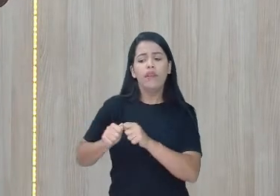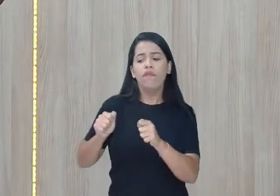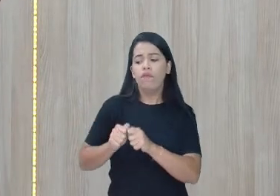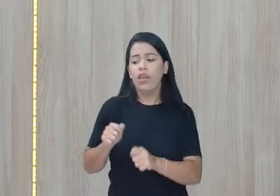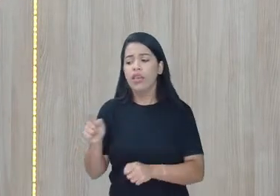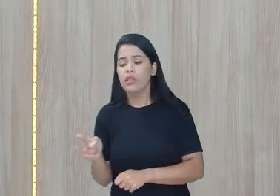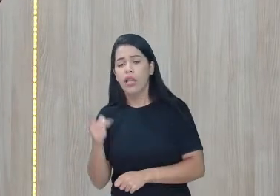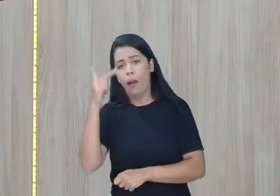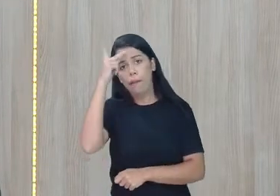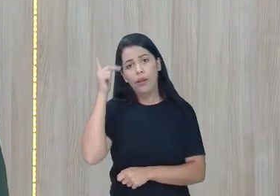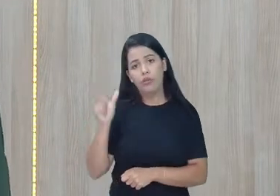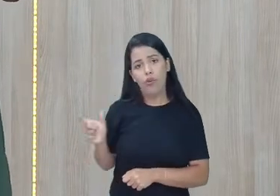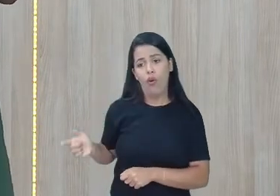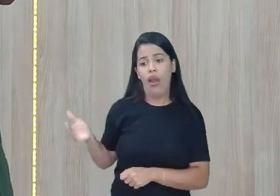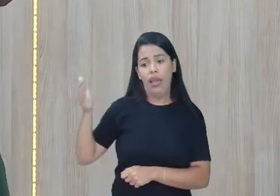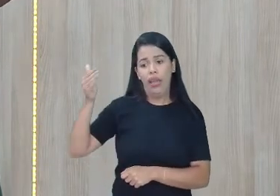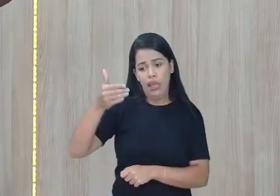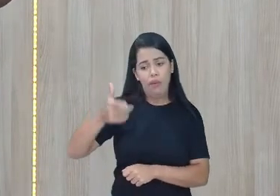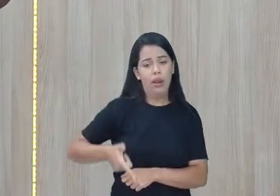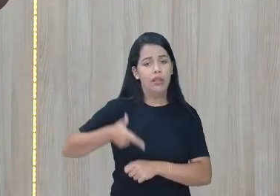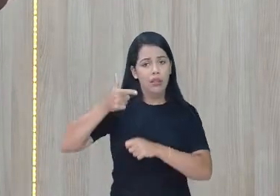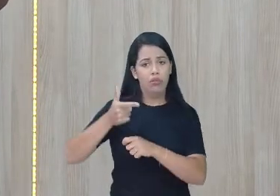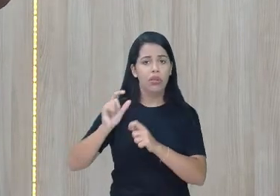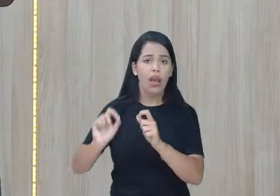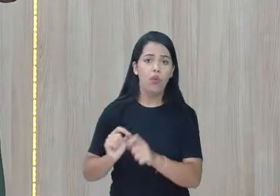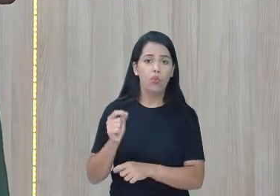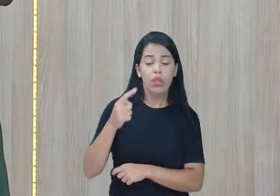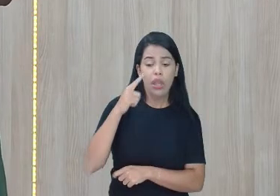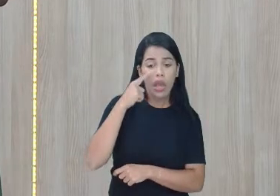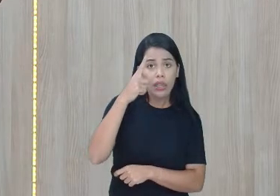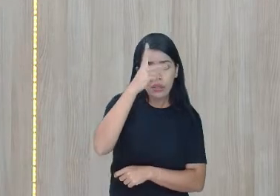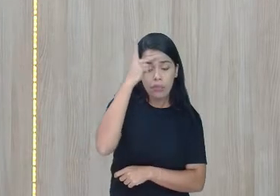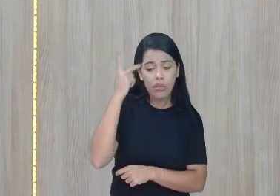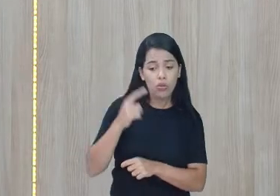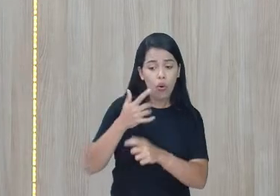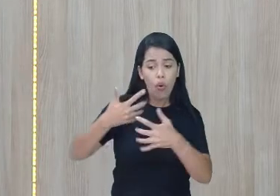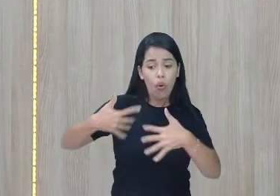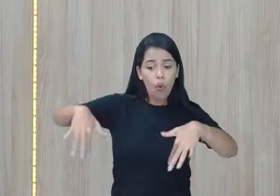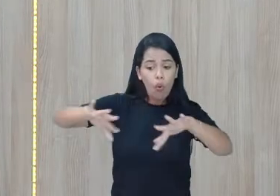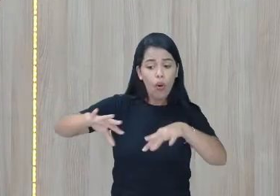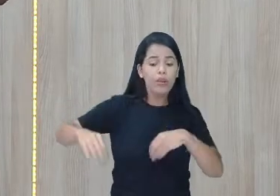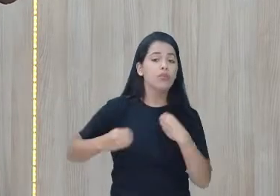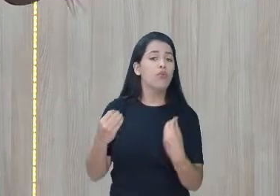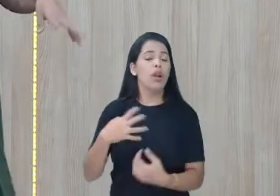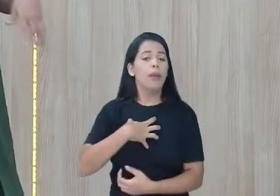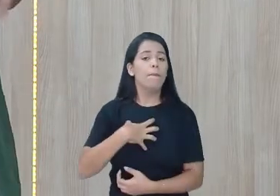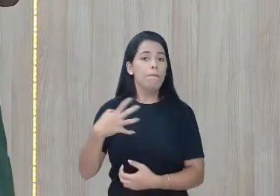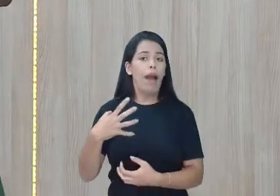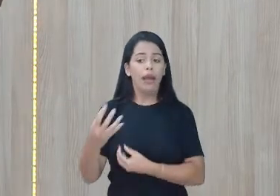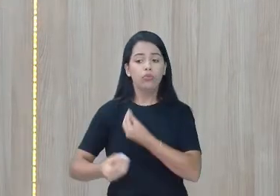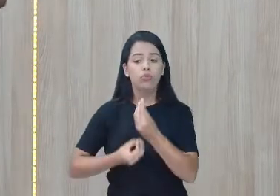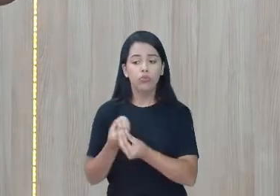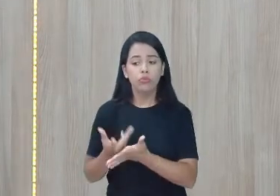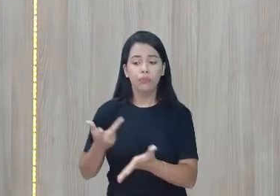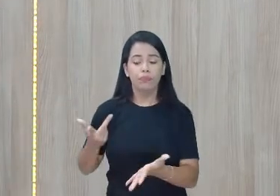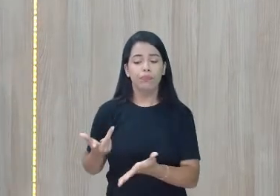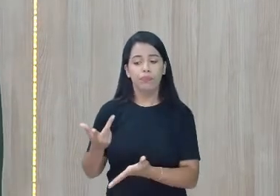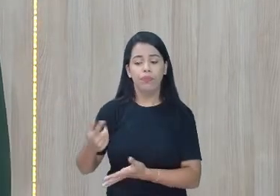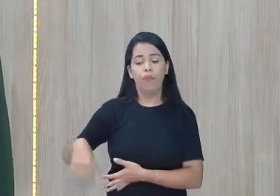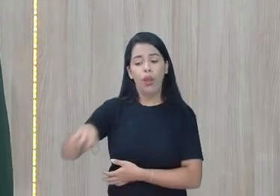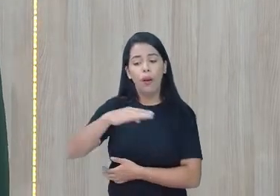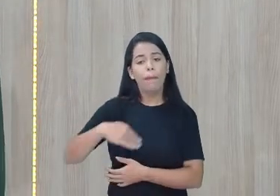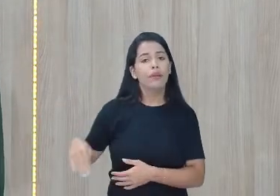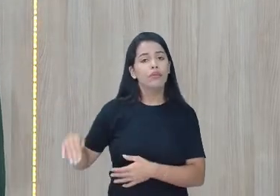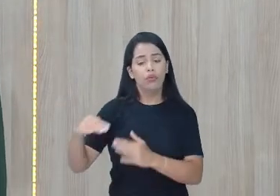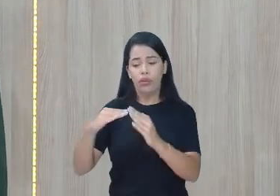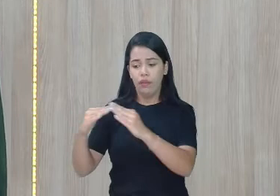a assaltarem ao banco, como reagiram as pessoas ao entorno, como isso afetou a vida da comunidade, da rua, etc. Então, quando eu faço